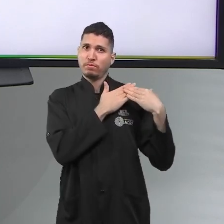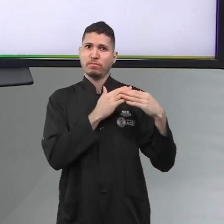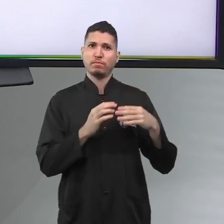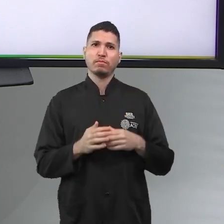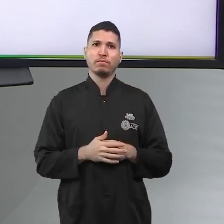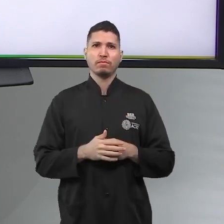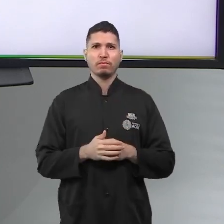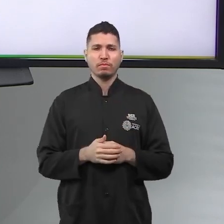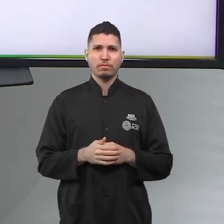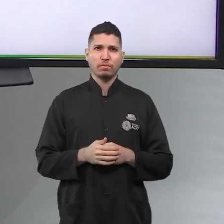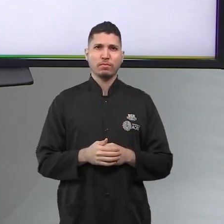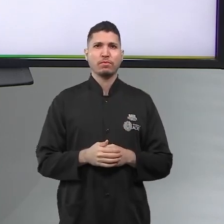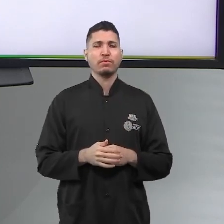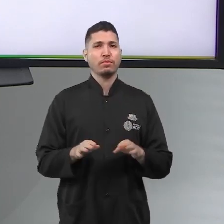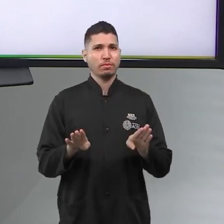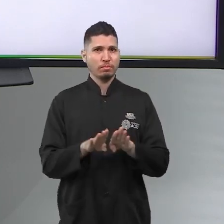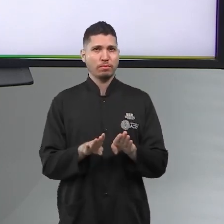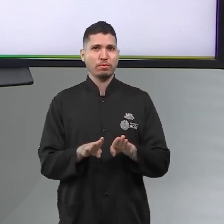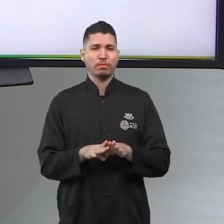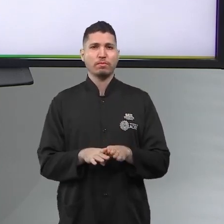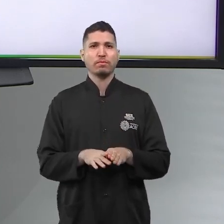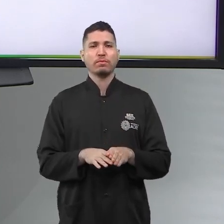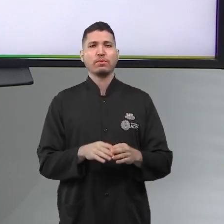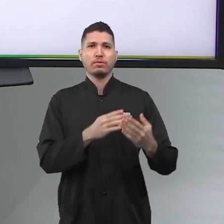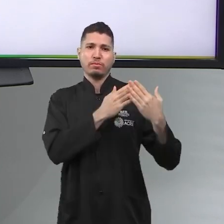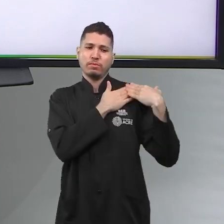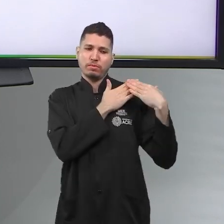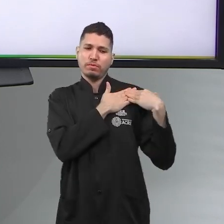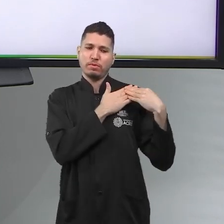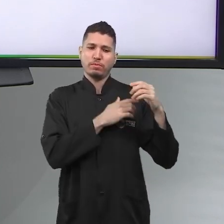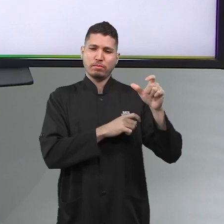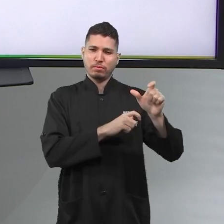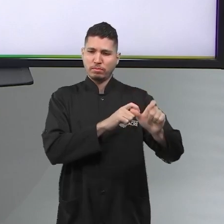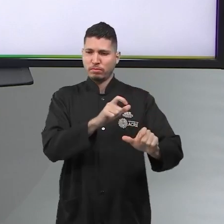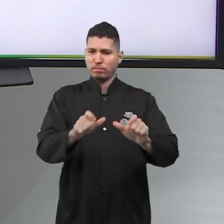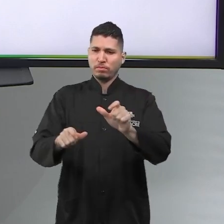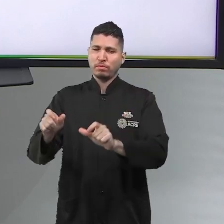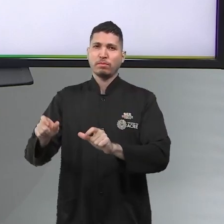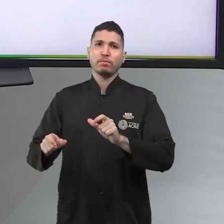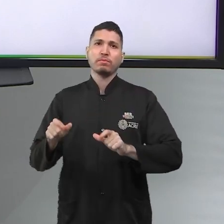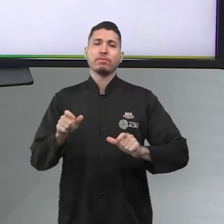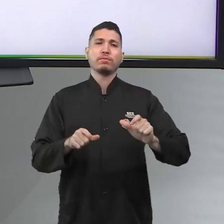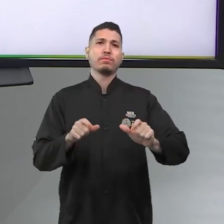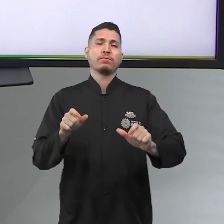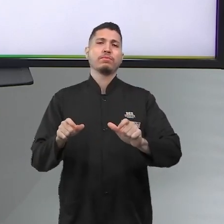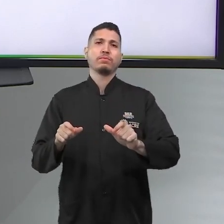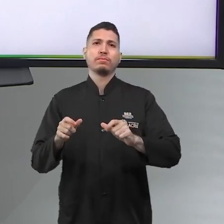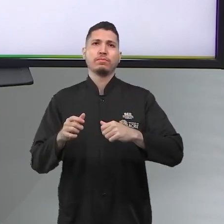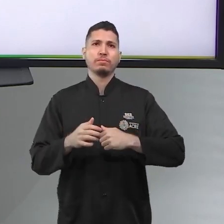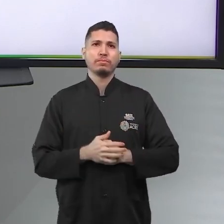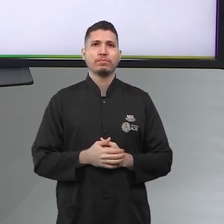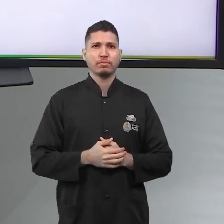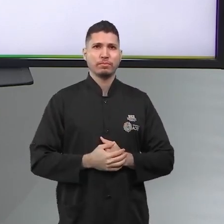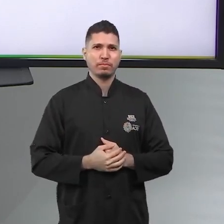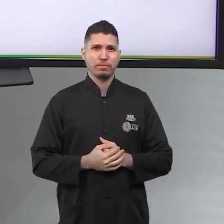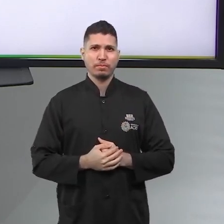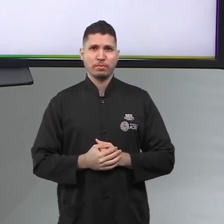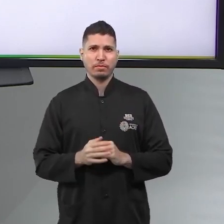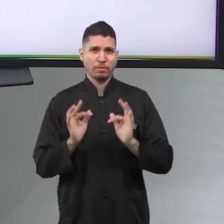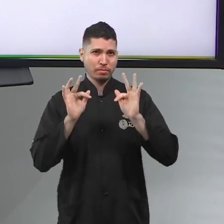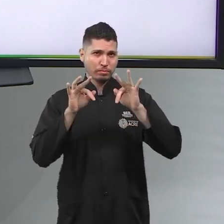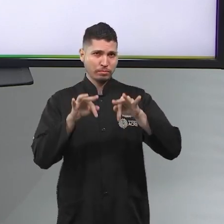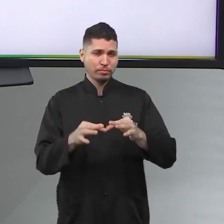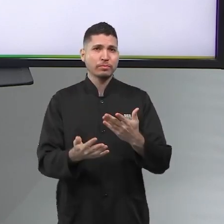o outro. Eu espero que você tenha acertado essa questão. E por agora eu finalizo